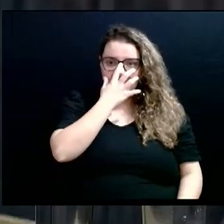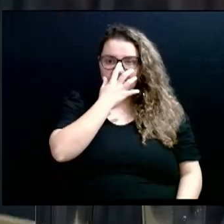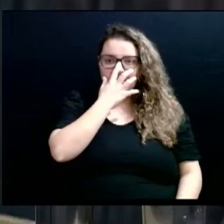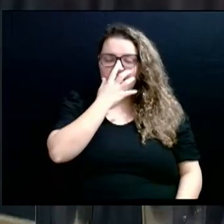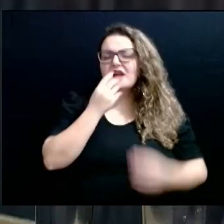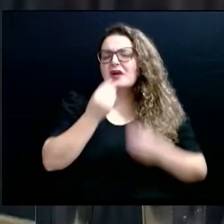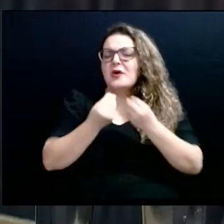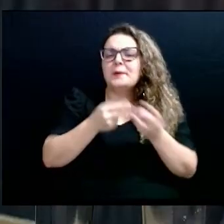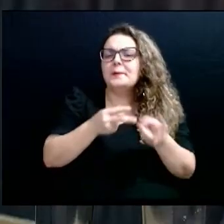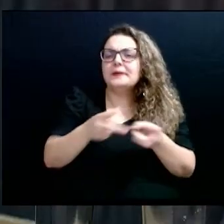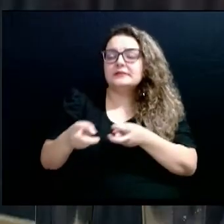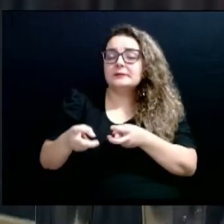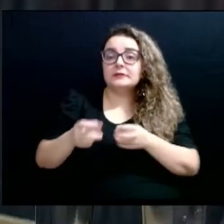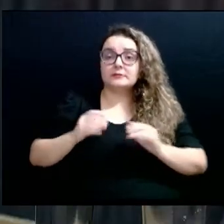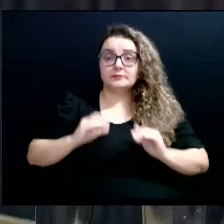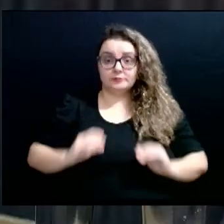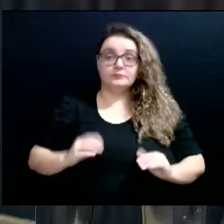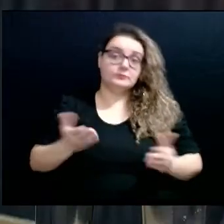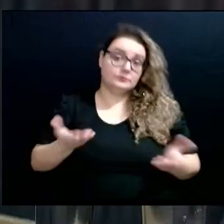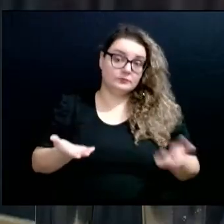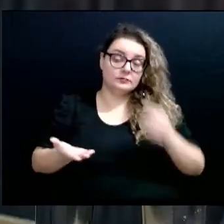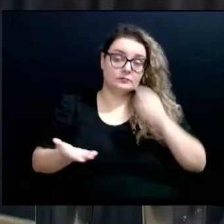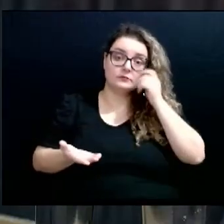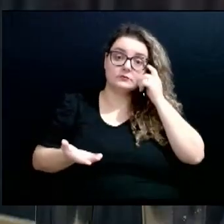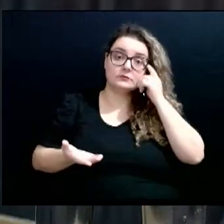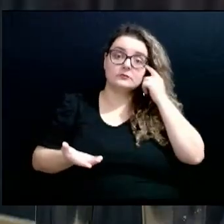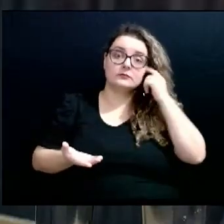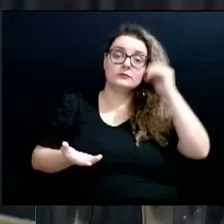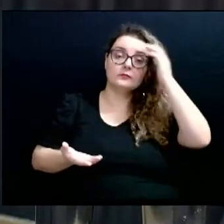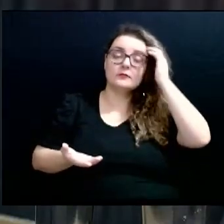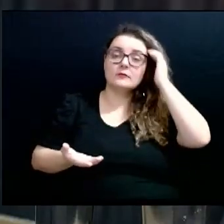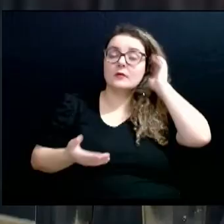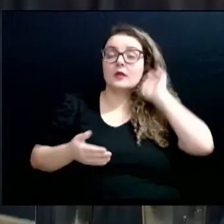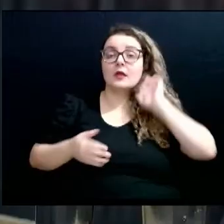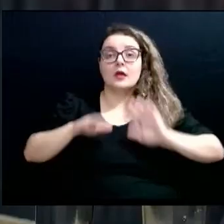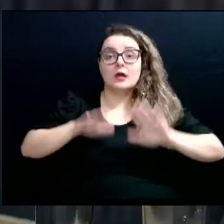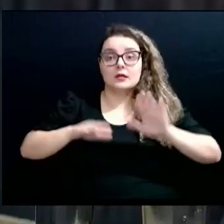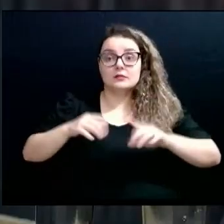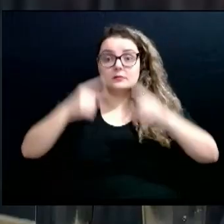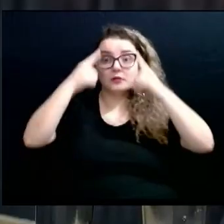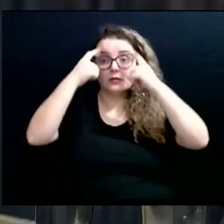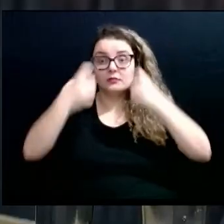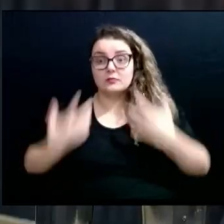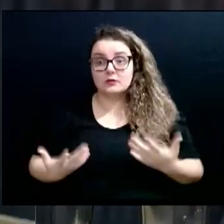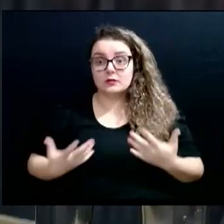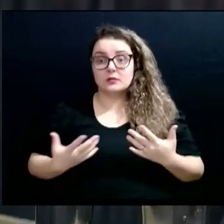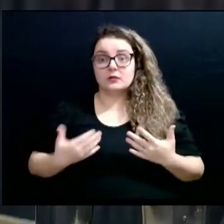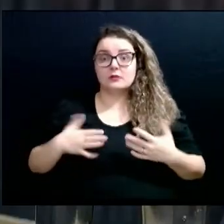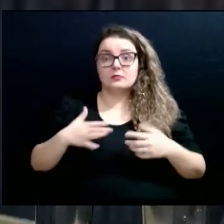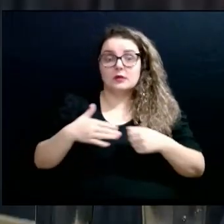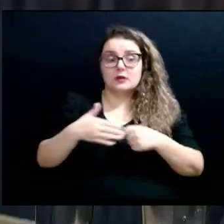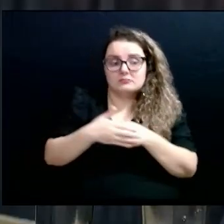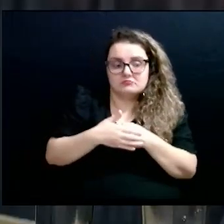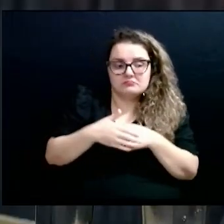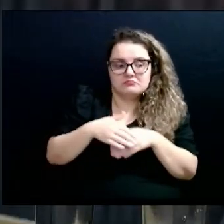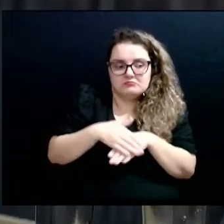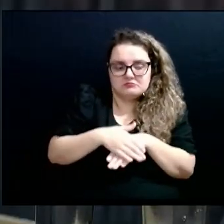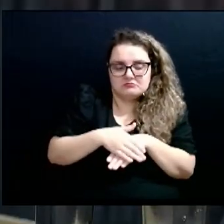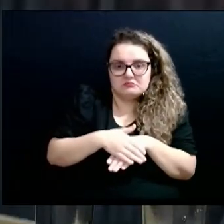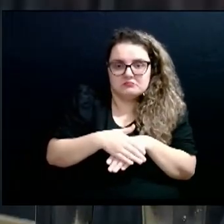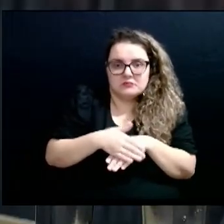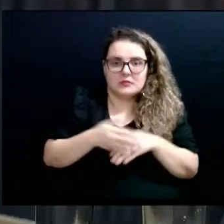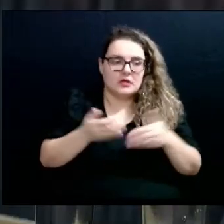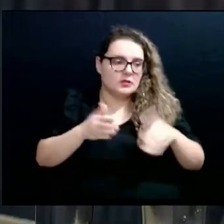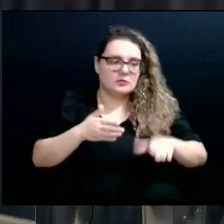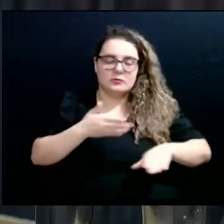mudança? Pelos comportamentos, né? Então, às vezes tá mais agressiva, tá mais retraída, não quer mais entrar no